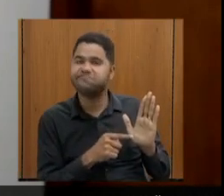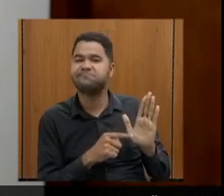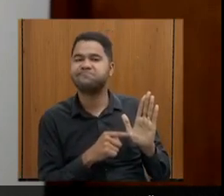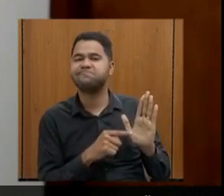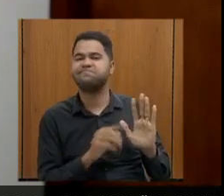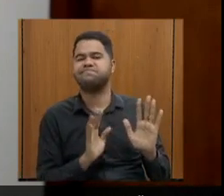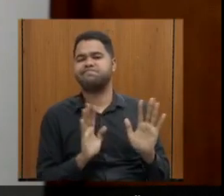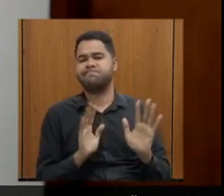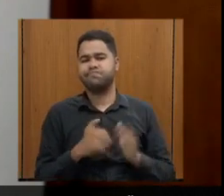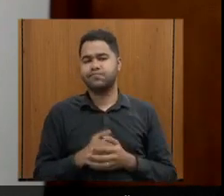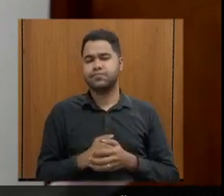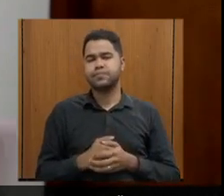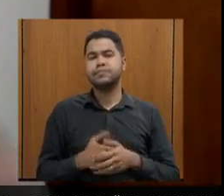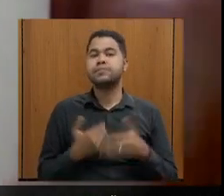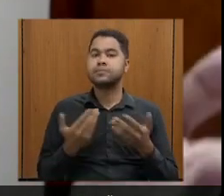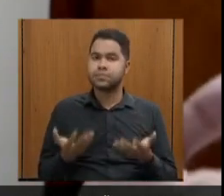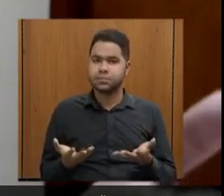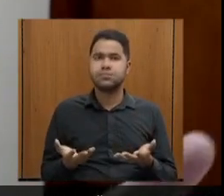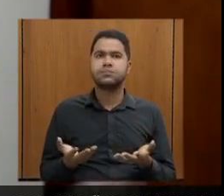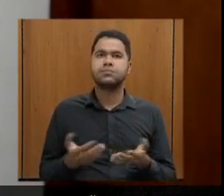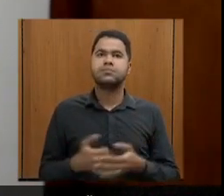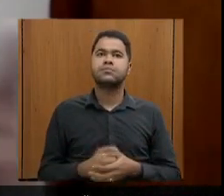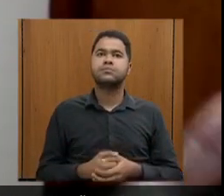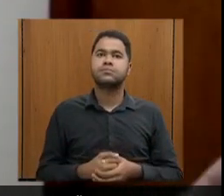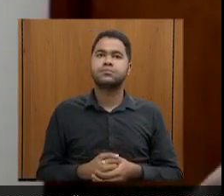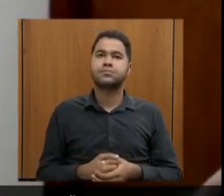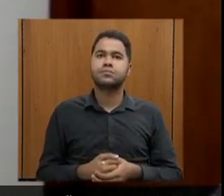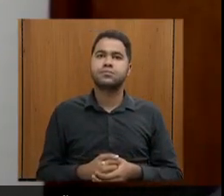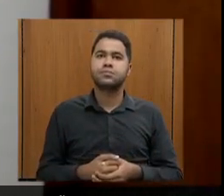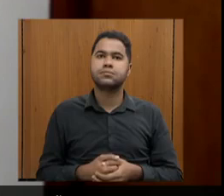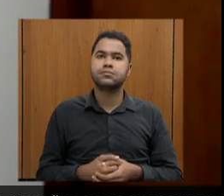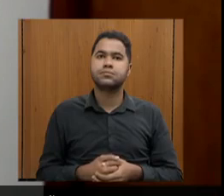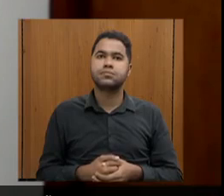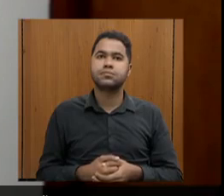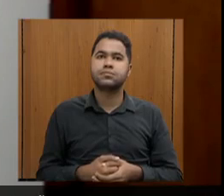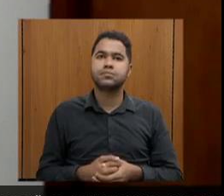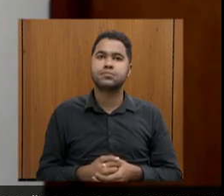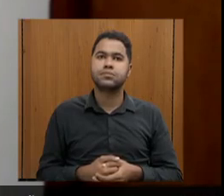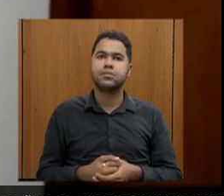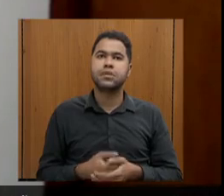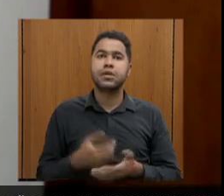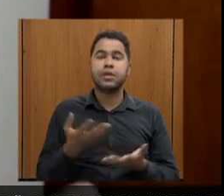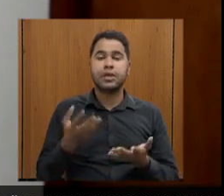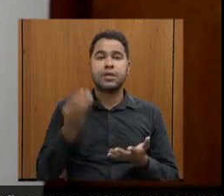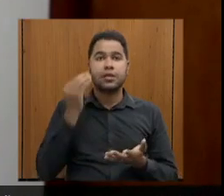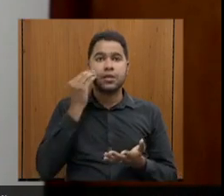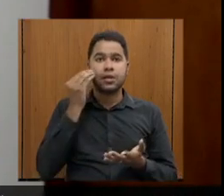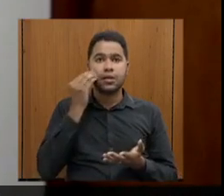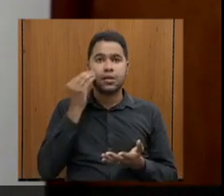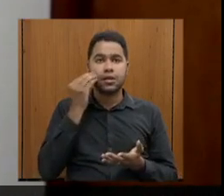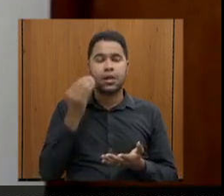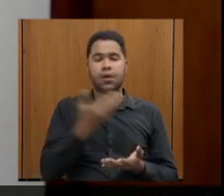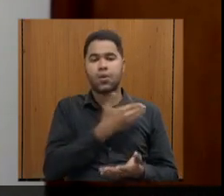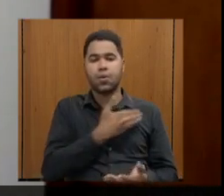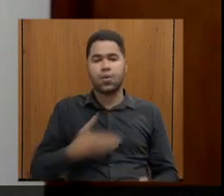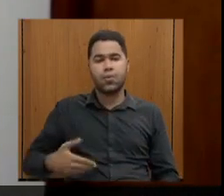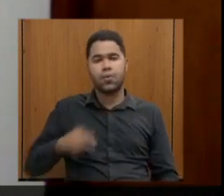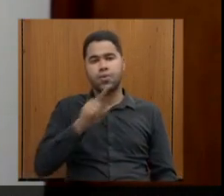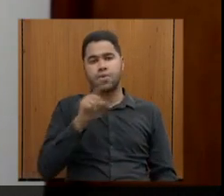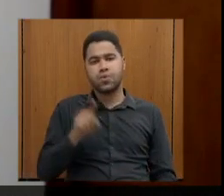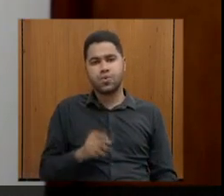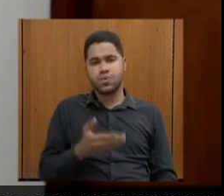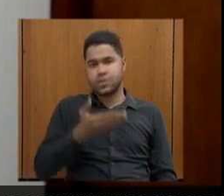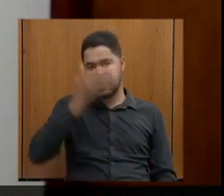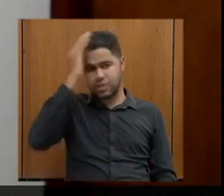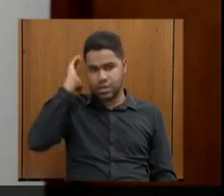UTI né não a base dela chegar a lugar burro então chegaram a Governador e o tema homem